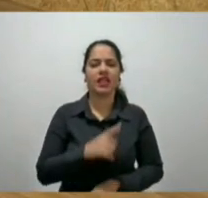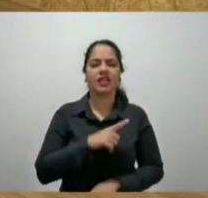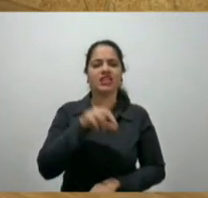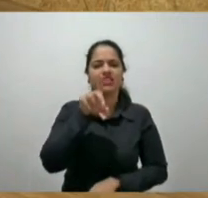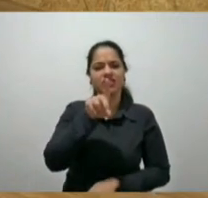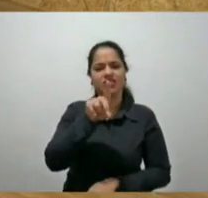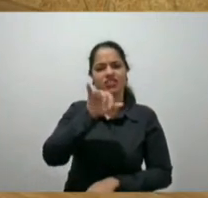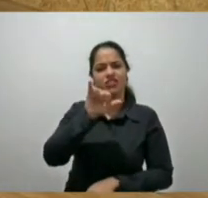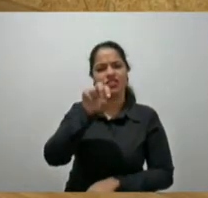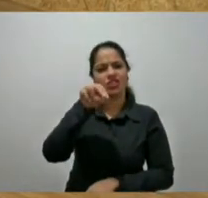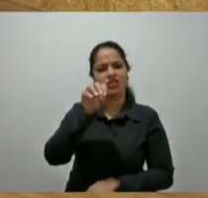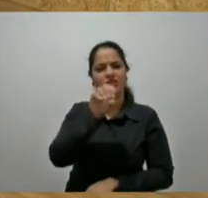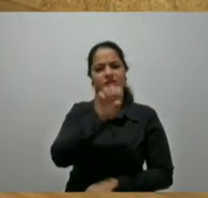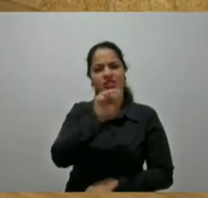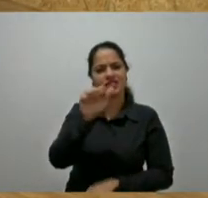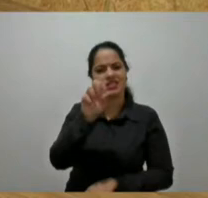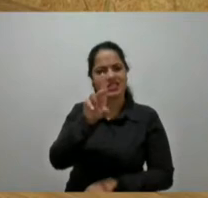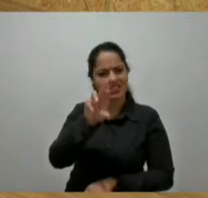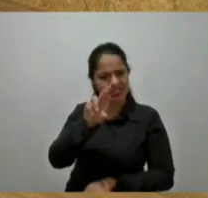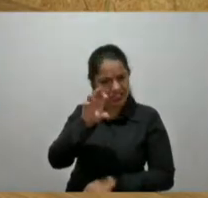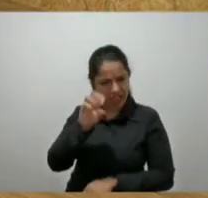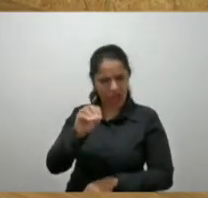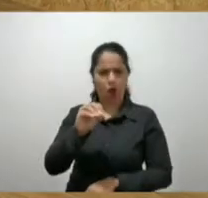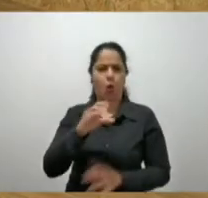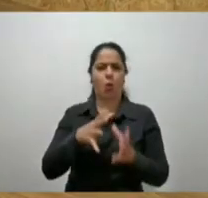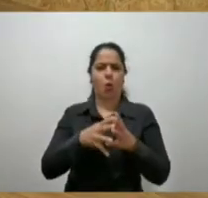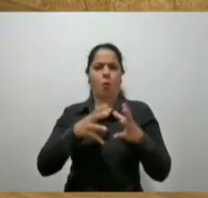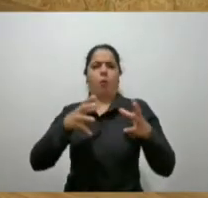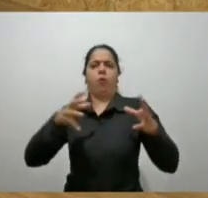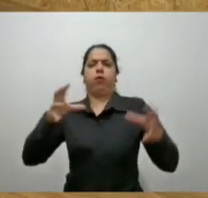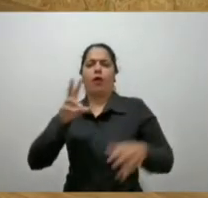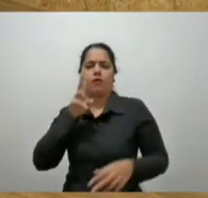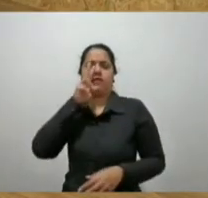mais fortes. Onde é que estão os dinossauros?